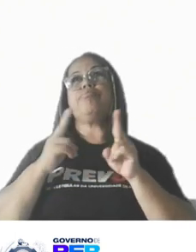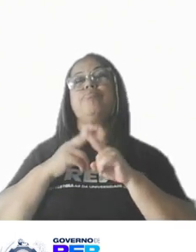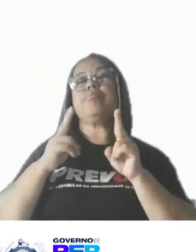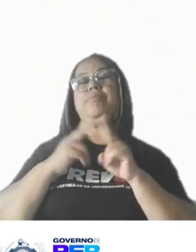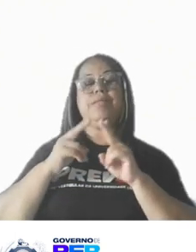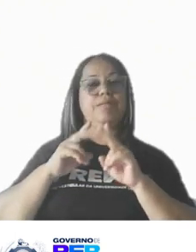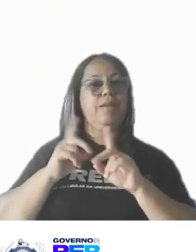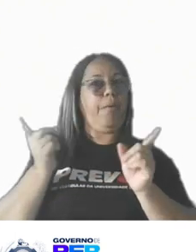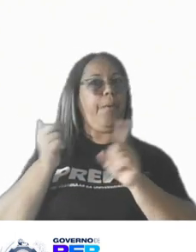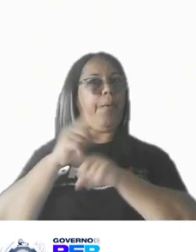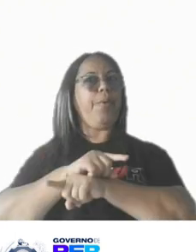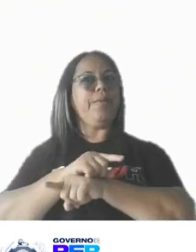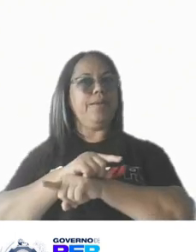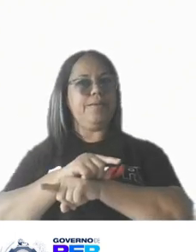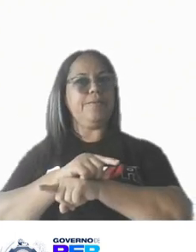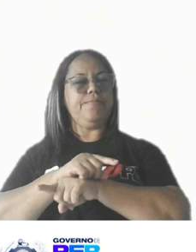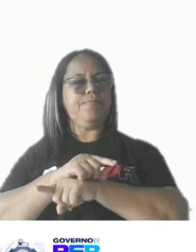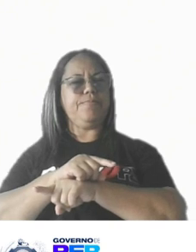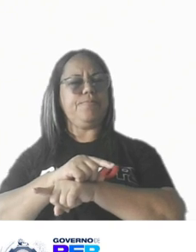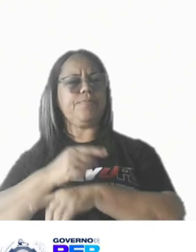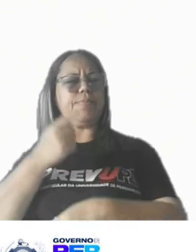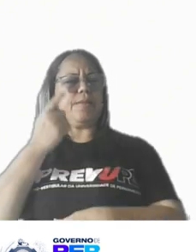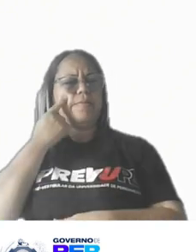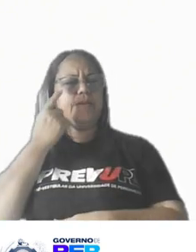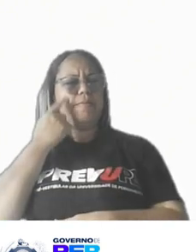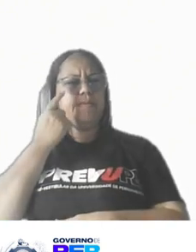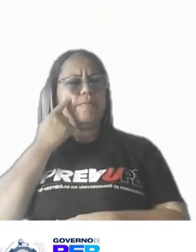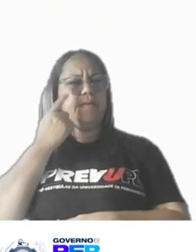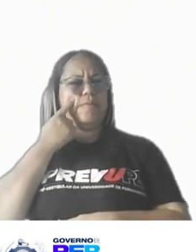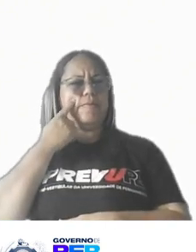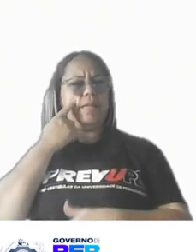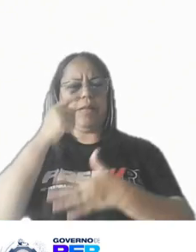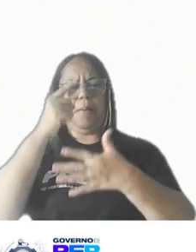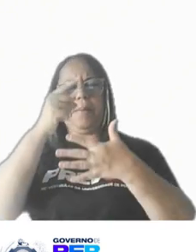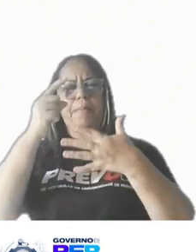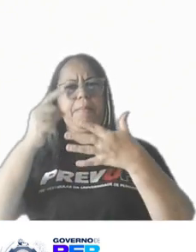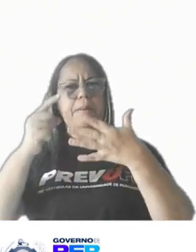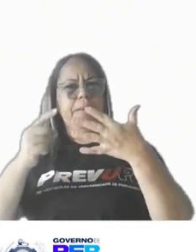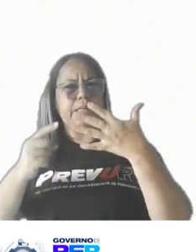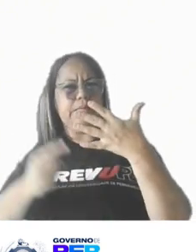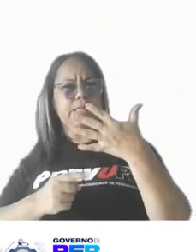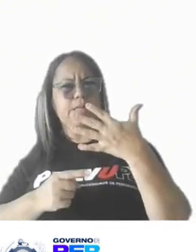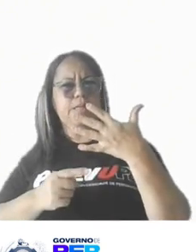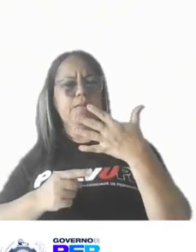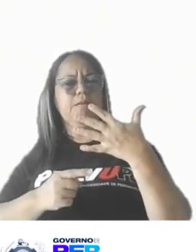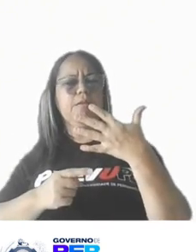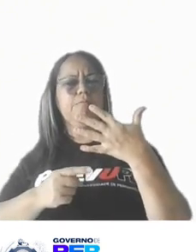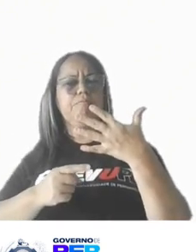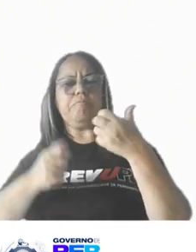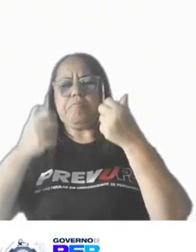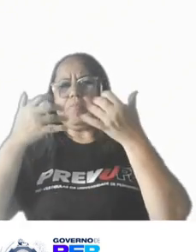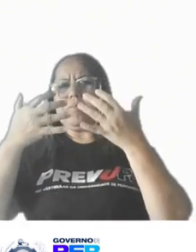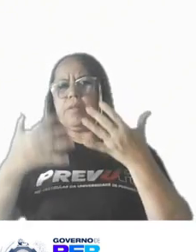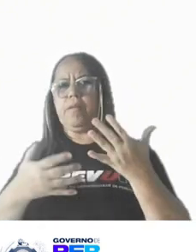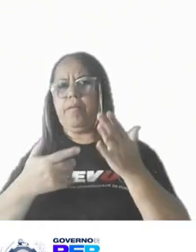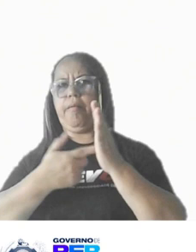contrário daquilo que ele afirma. Vamos dar uma olhadinha nessas cinco figuras de linguagem que